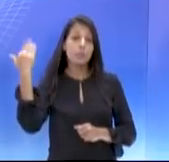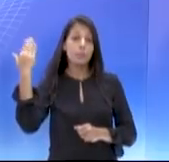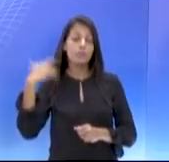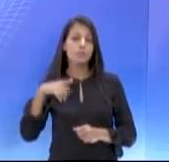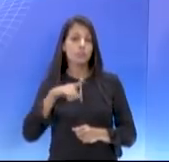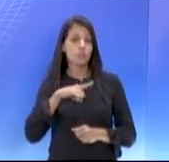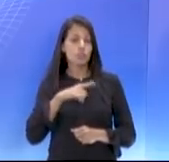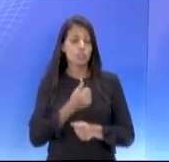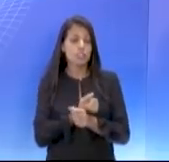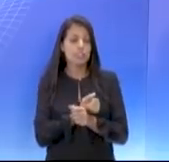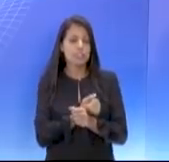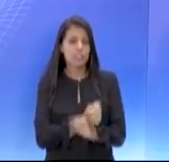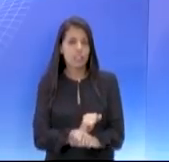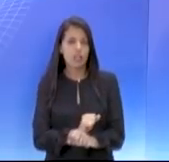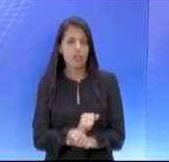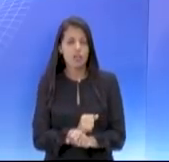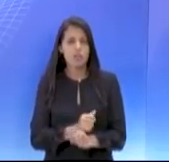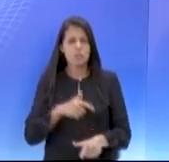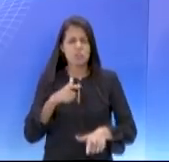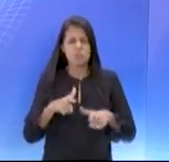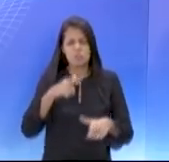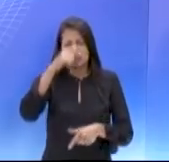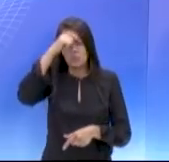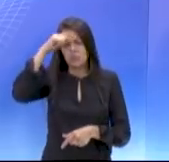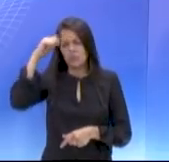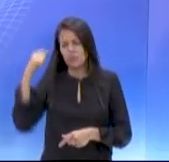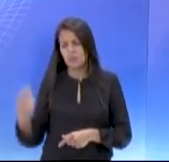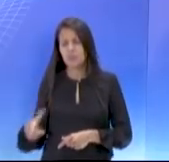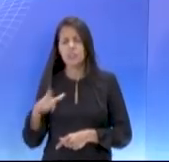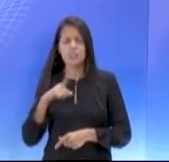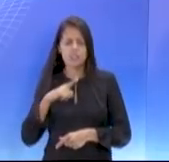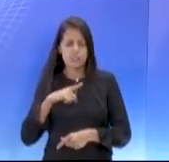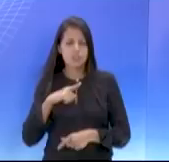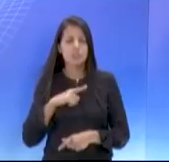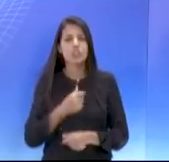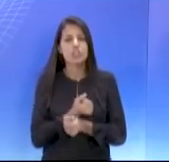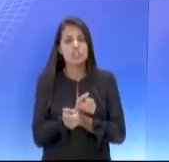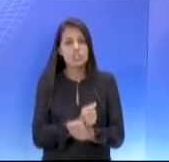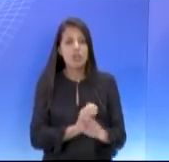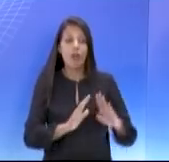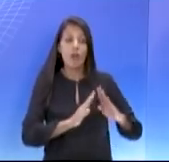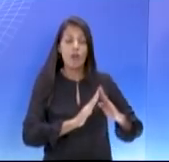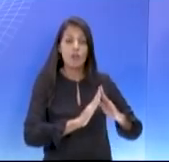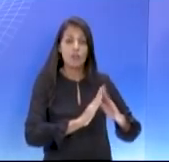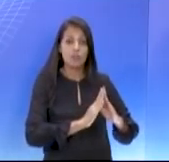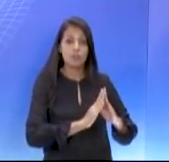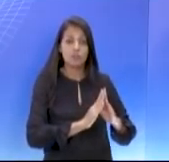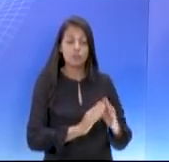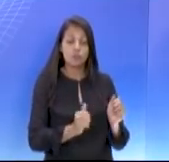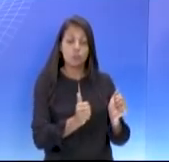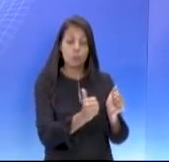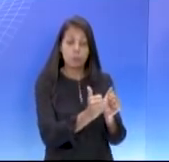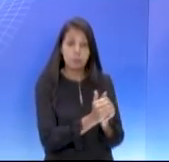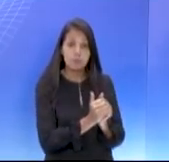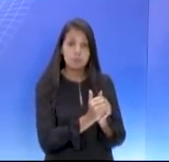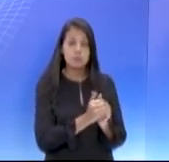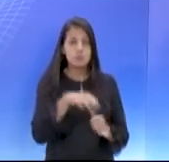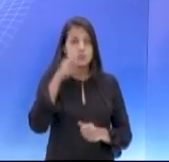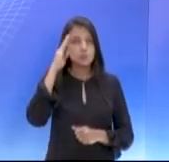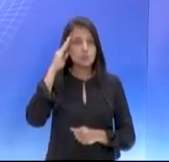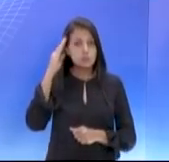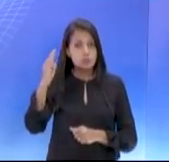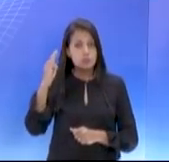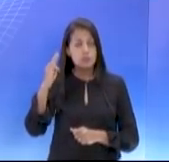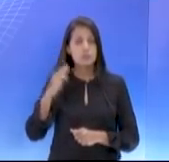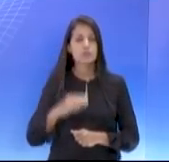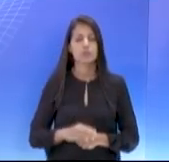escravos braçais e nós tínhamos os escravos de dentro de casa. Os escravos de dentro de casa, eles tinham uma proximidade maior com o Senhor.